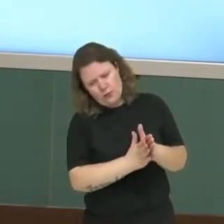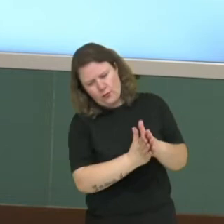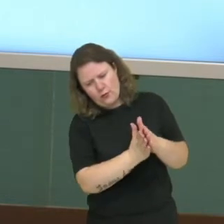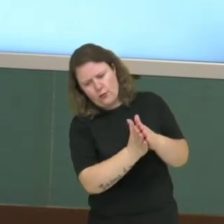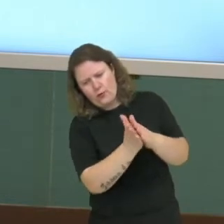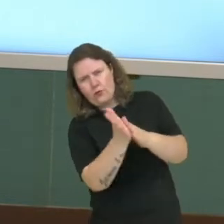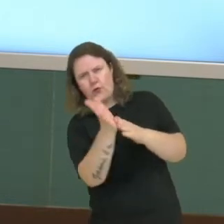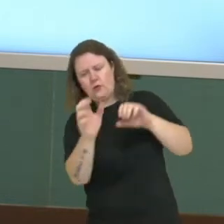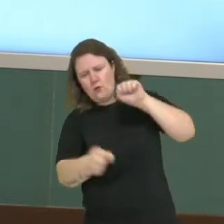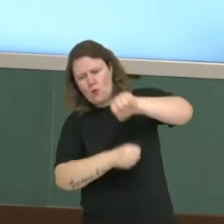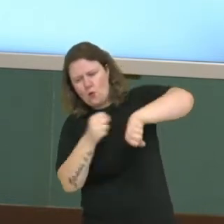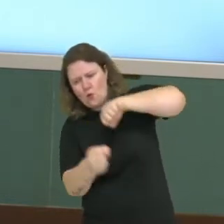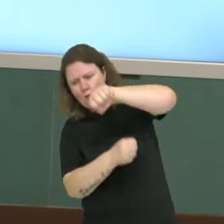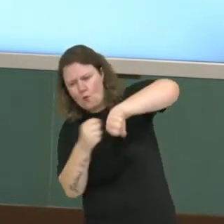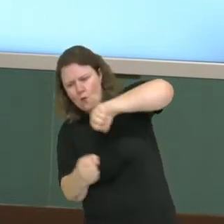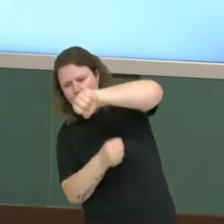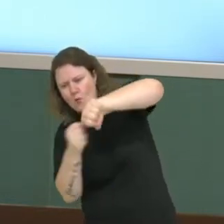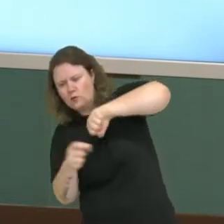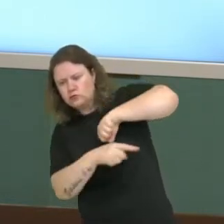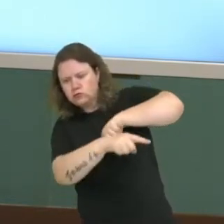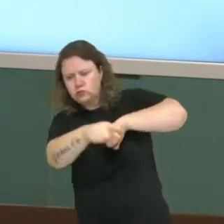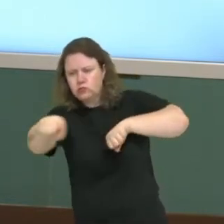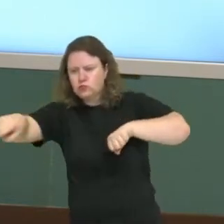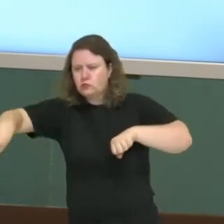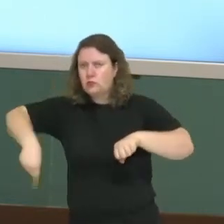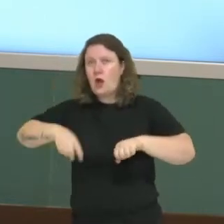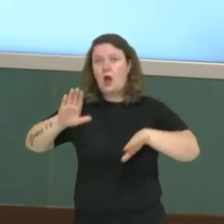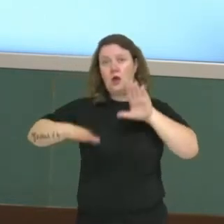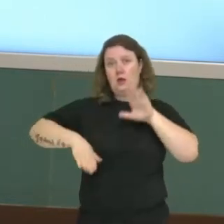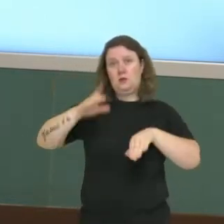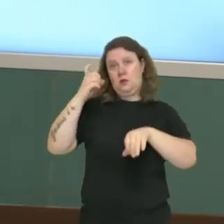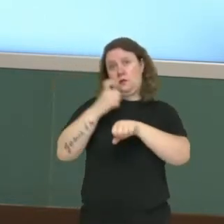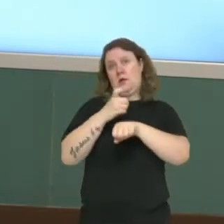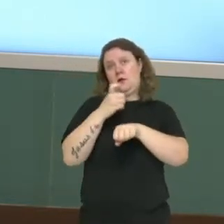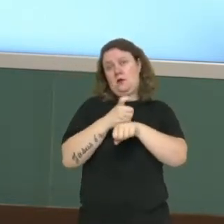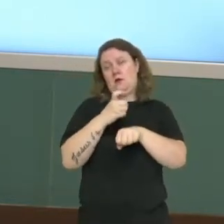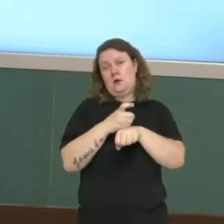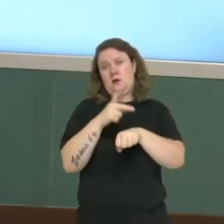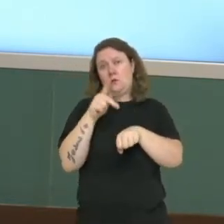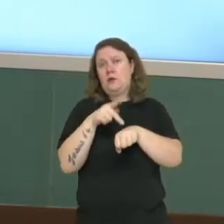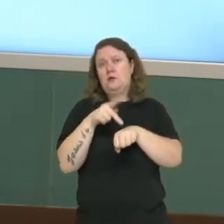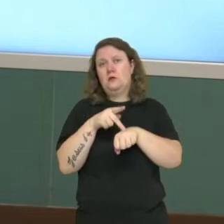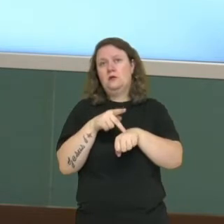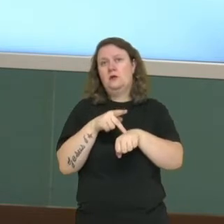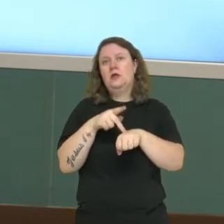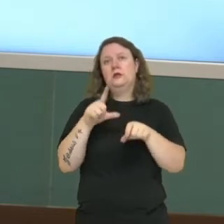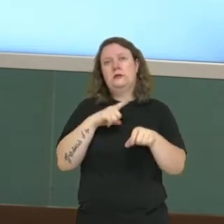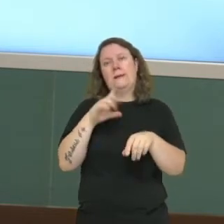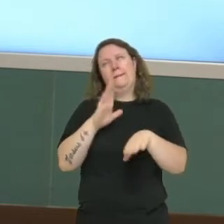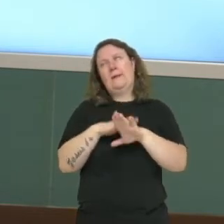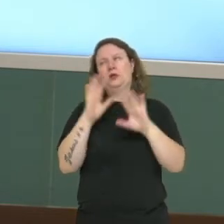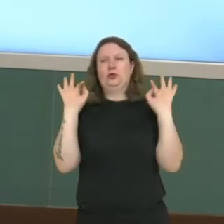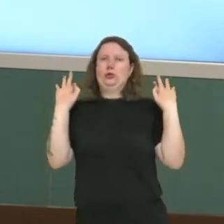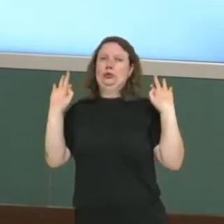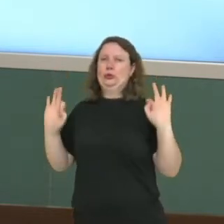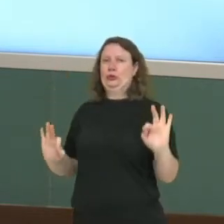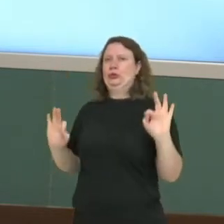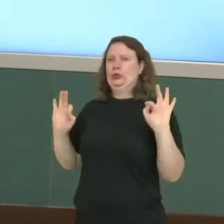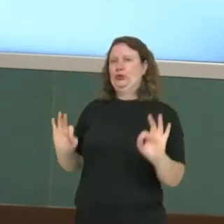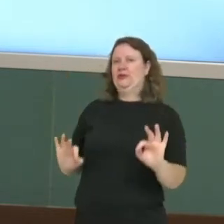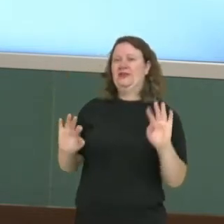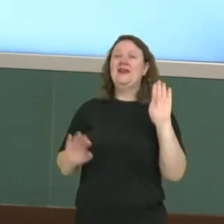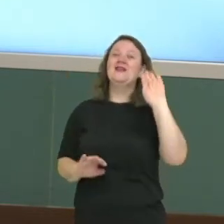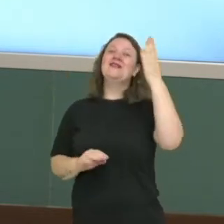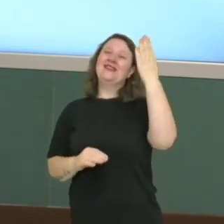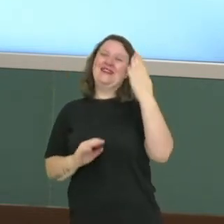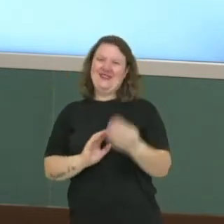tá? Às vezes feitas de concreto, as mais luxuosas, vamos dizer assim, feitas de madeira,